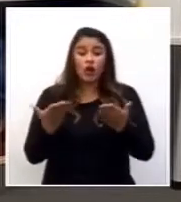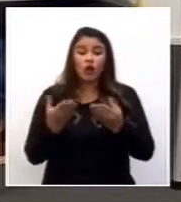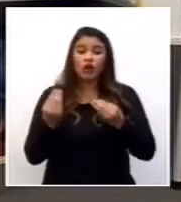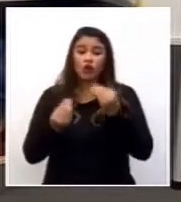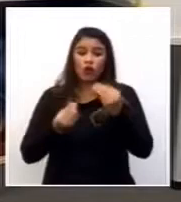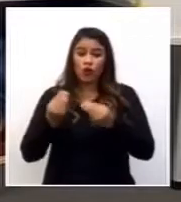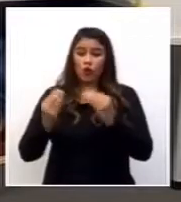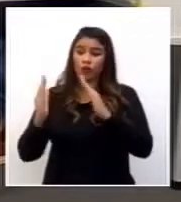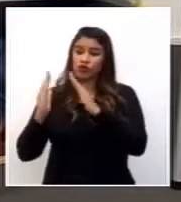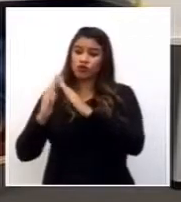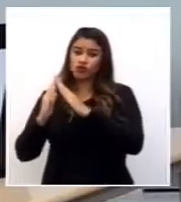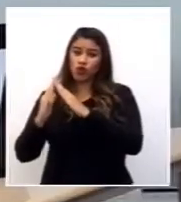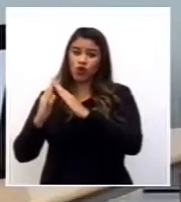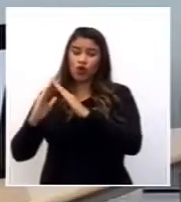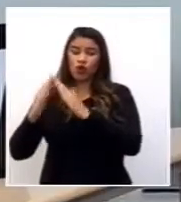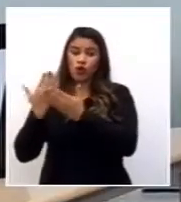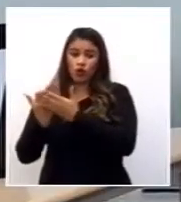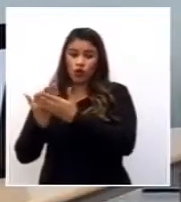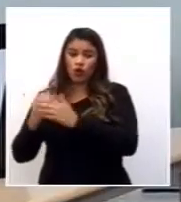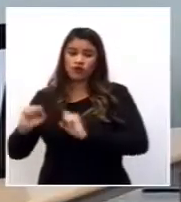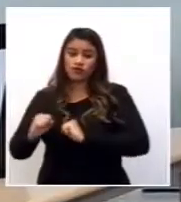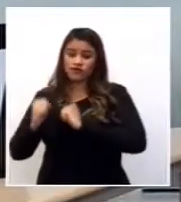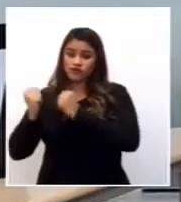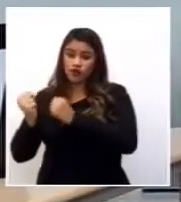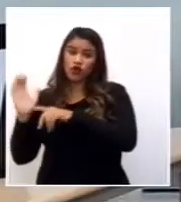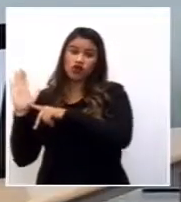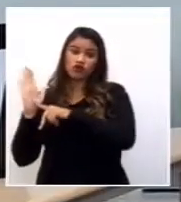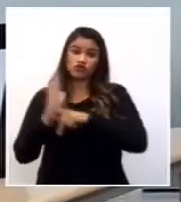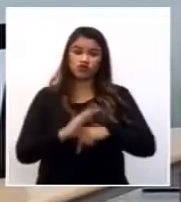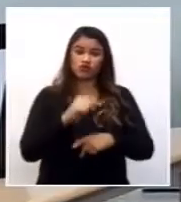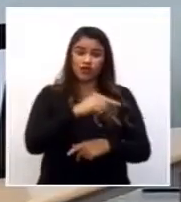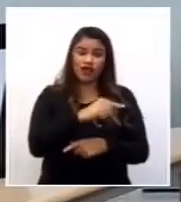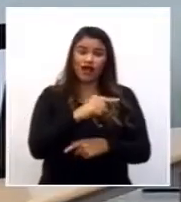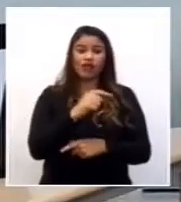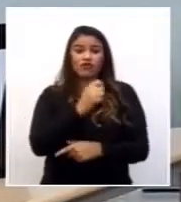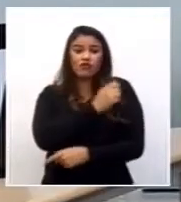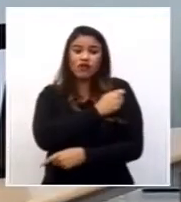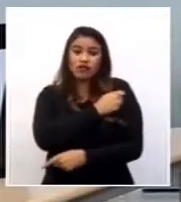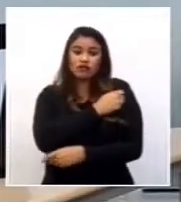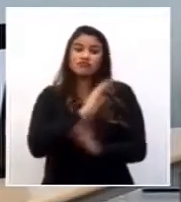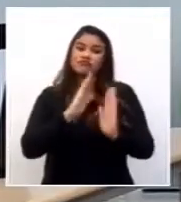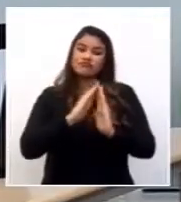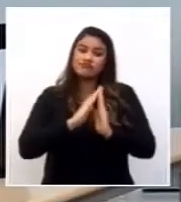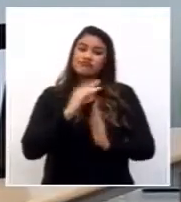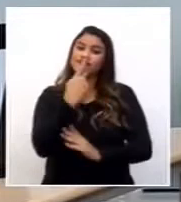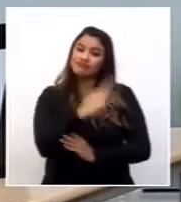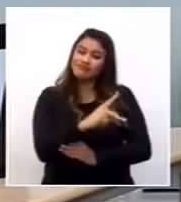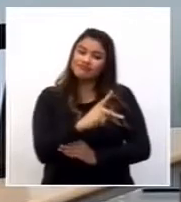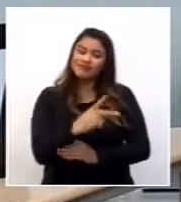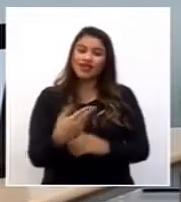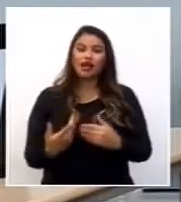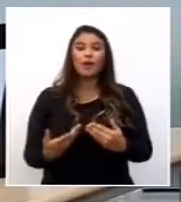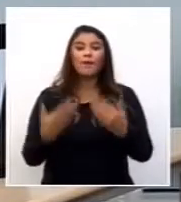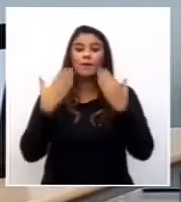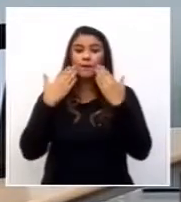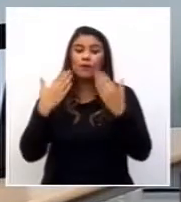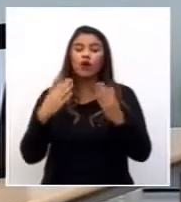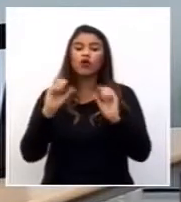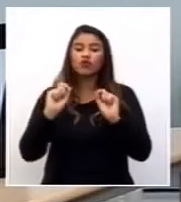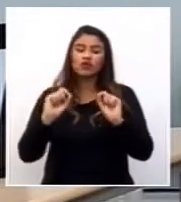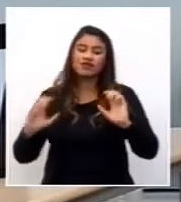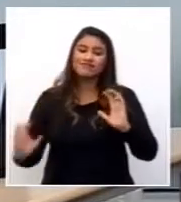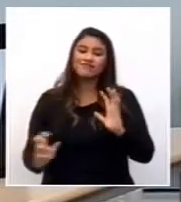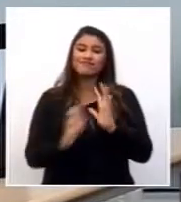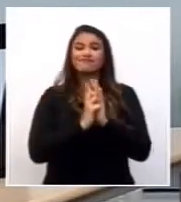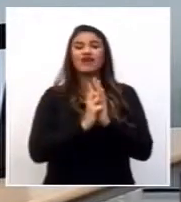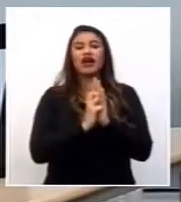recursos midiáticos. Então, isso realmente vai diversificando esse espaço de aprendizagem. Tá? Isso claramente vai impactando, né,